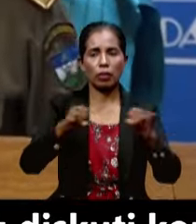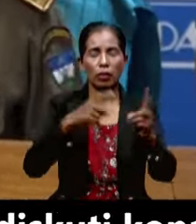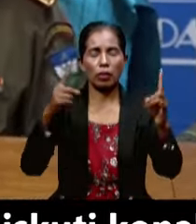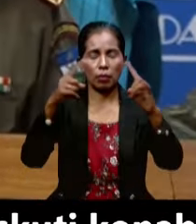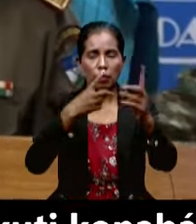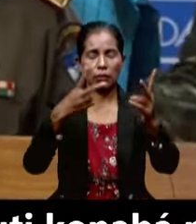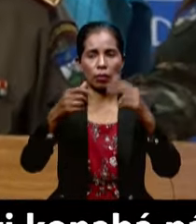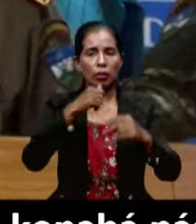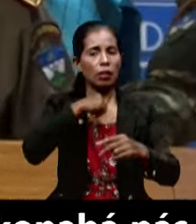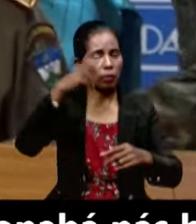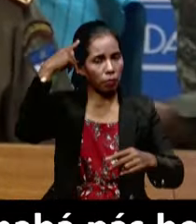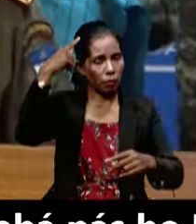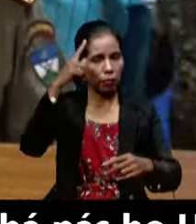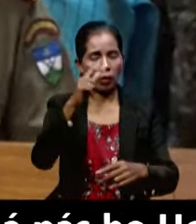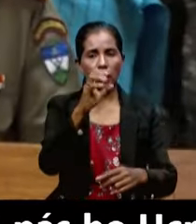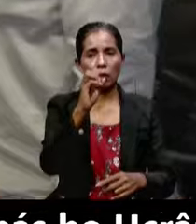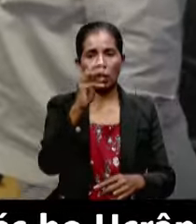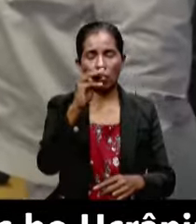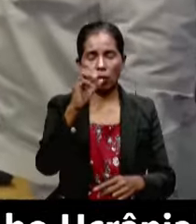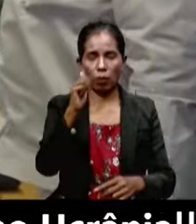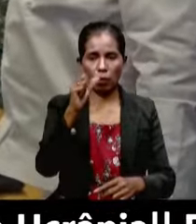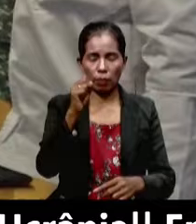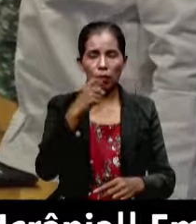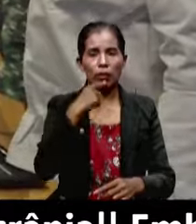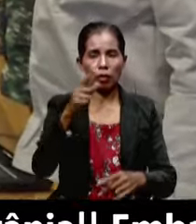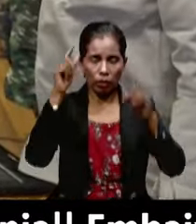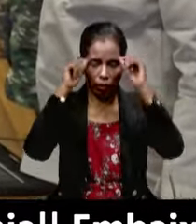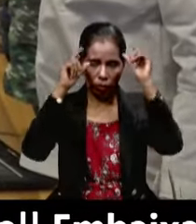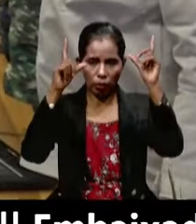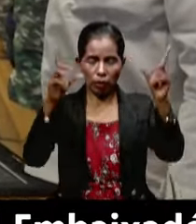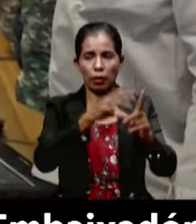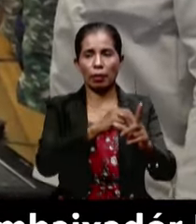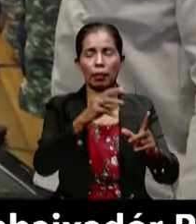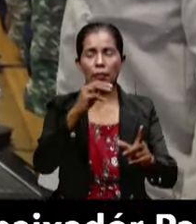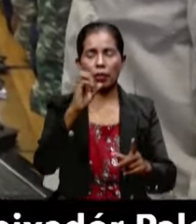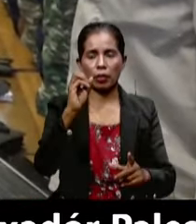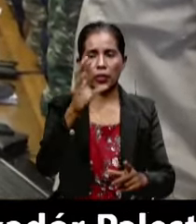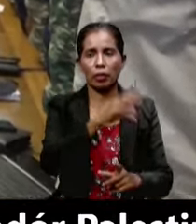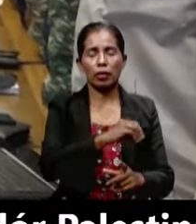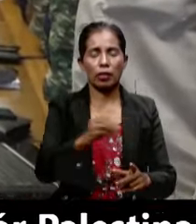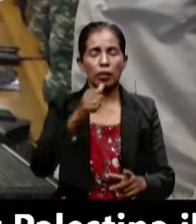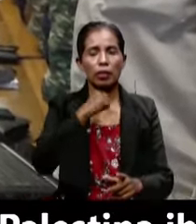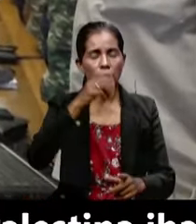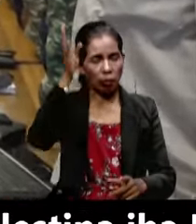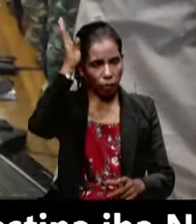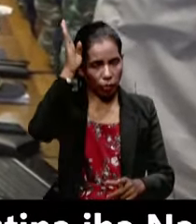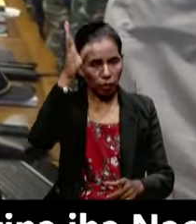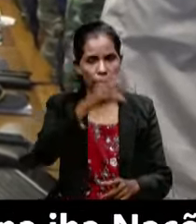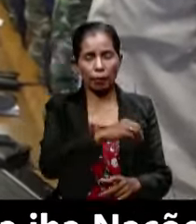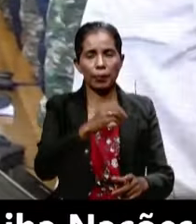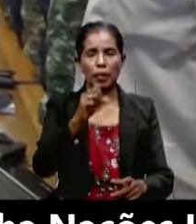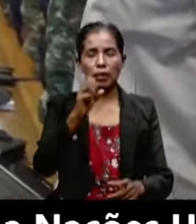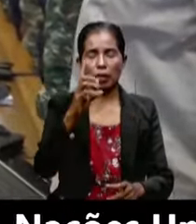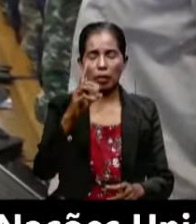Papa Francisco Tomás Cabral representante Santa Sé e Timor Leste Monsenhor Marcos Prisi no Dom Virgílio Cardeal do Carmo da Silva